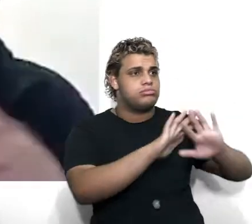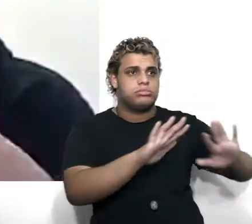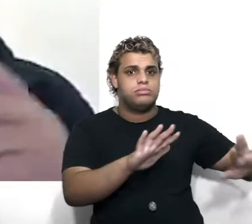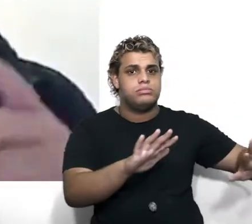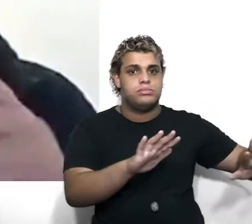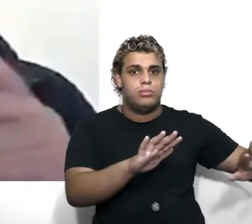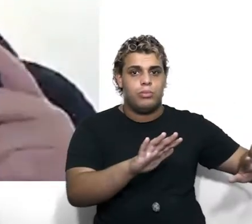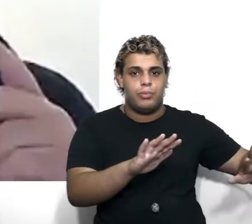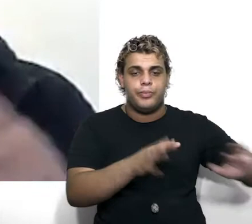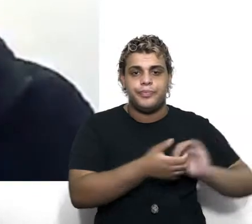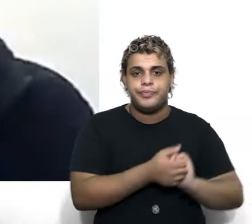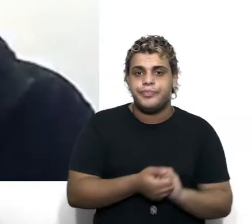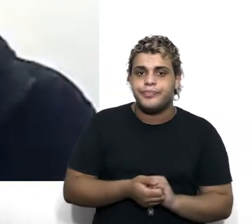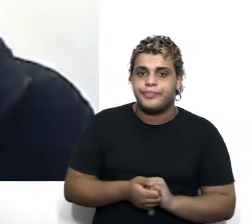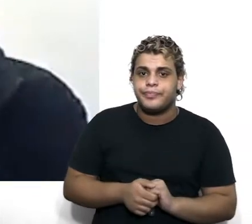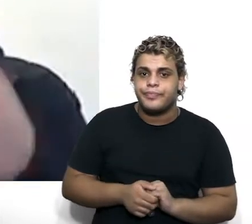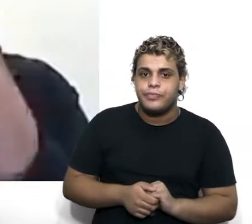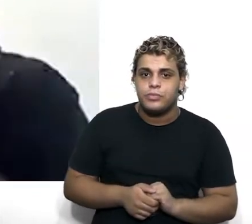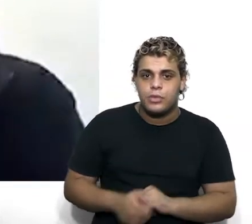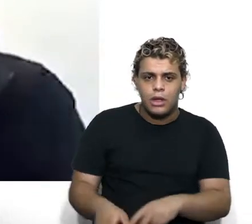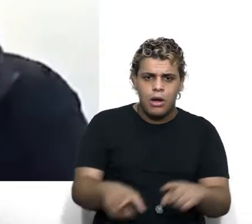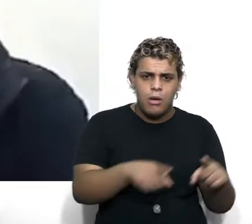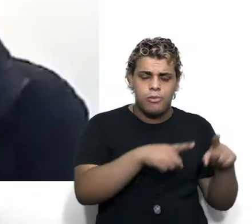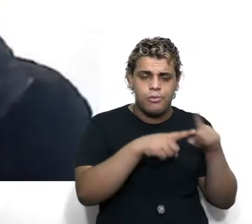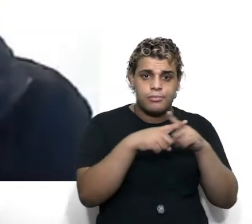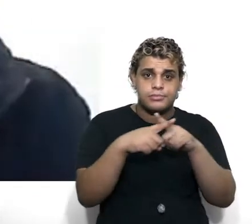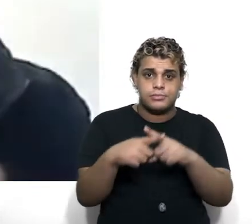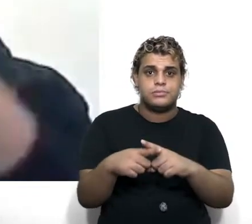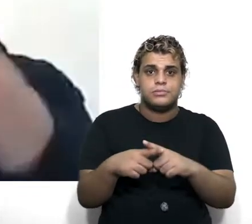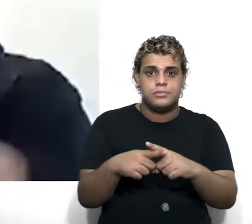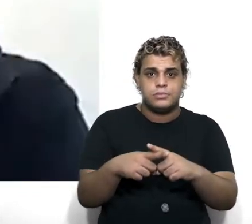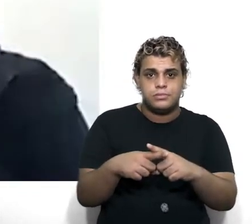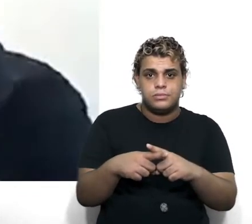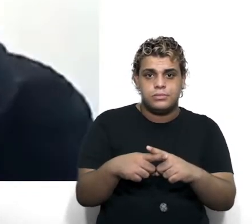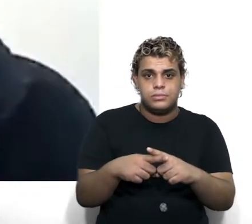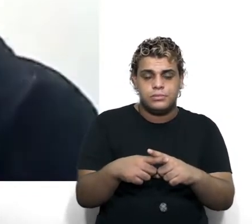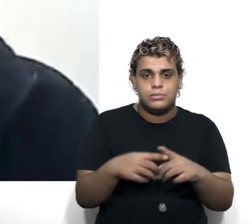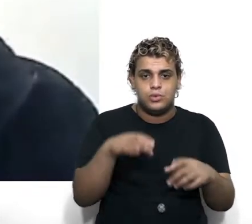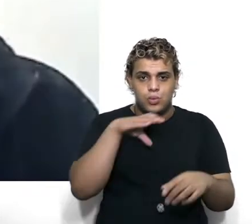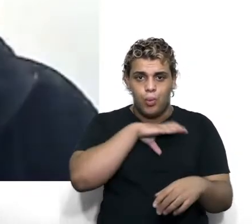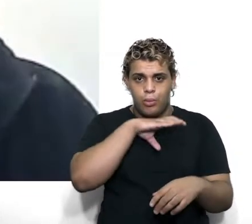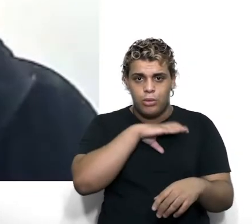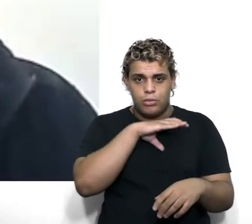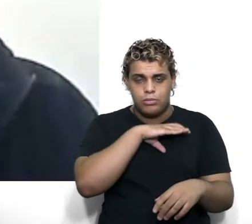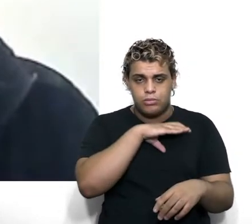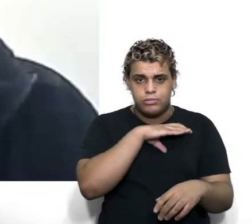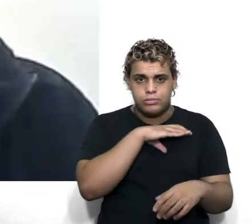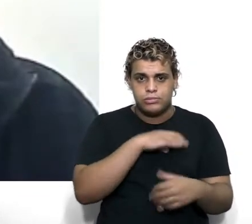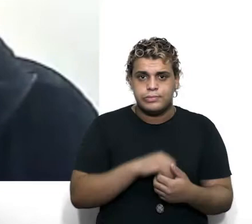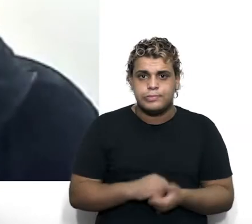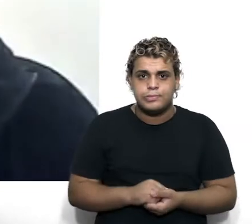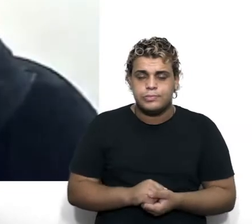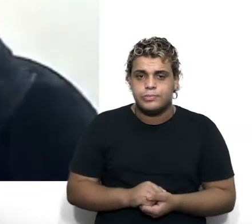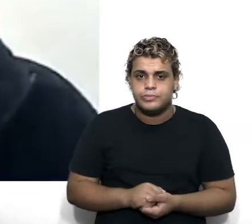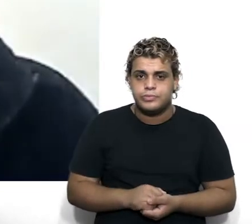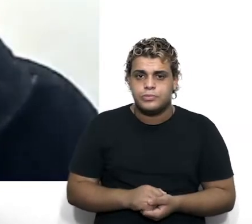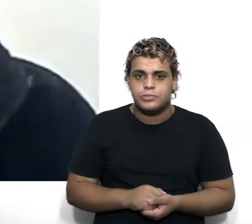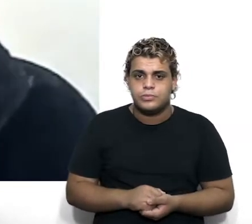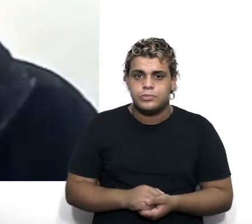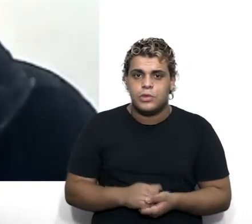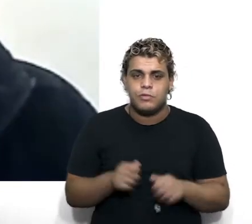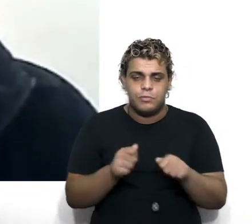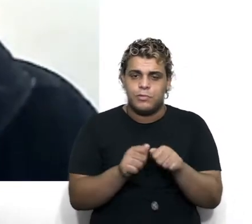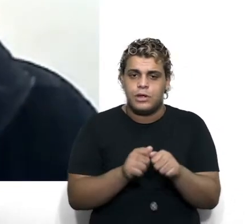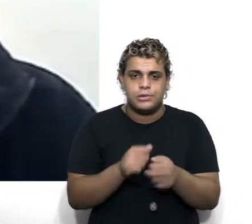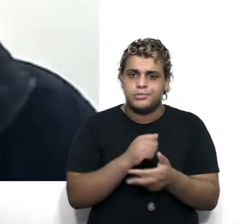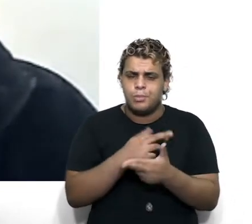contradiz-se, pode dizer uma coisa num fragmento e depois eu dizer outra coisa completamente diferente. Enfim, é uma